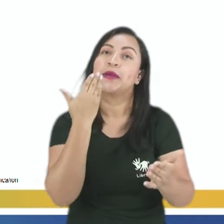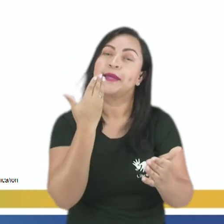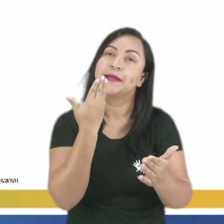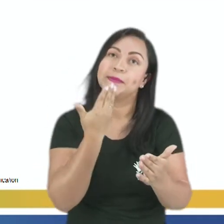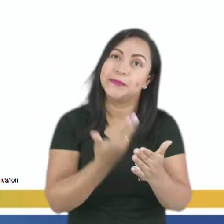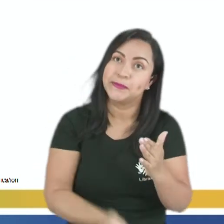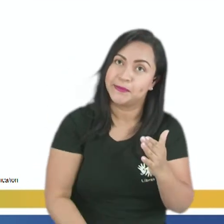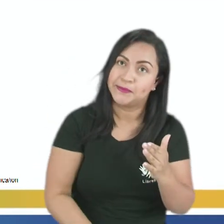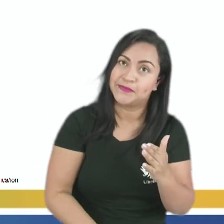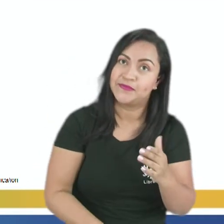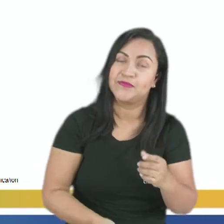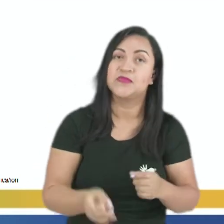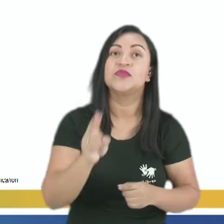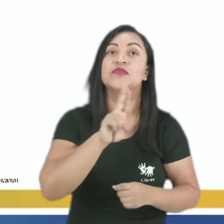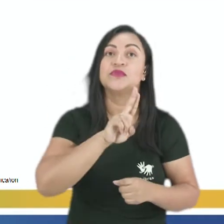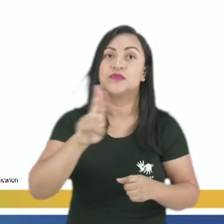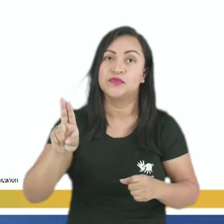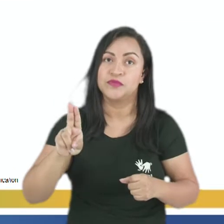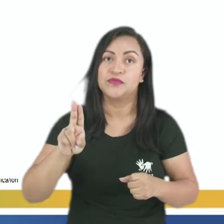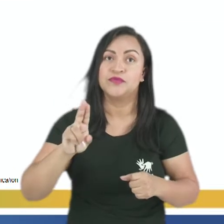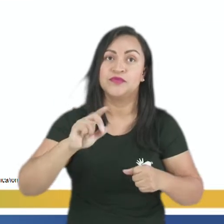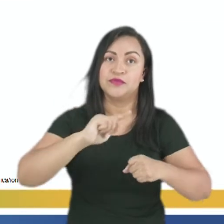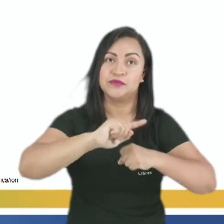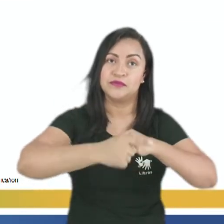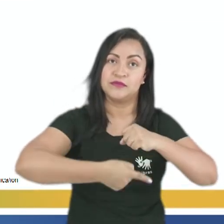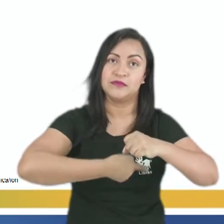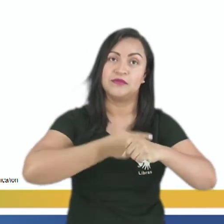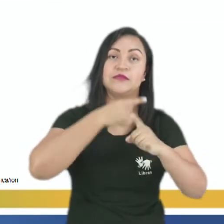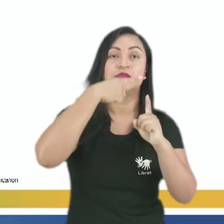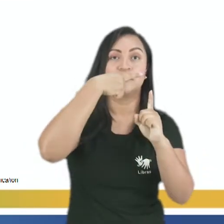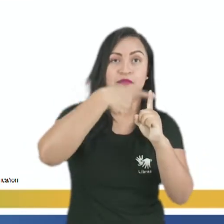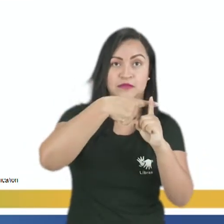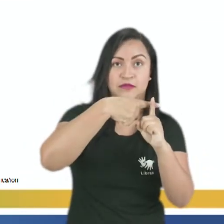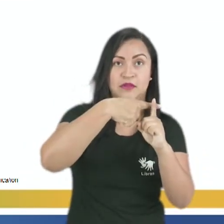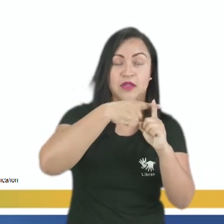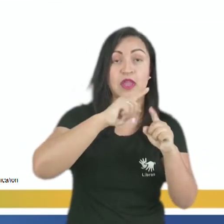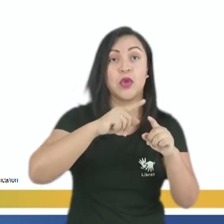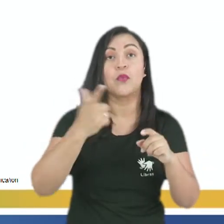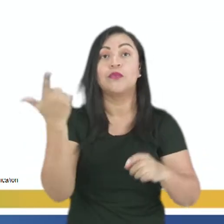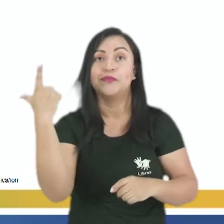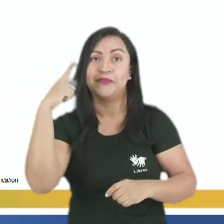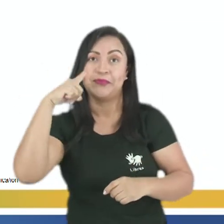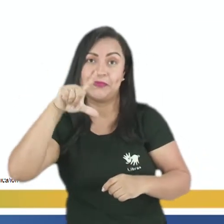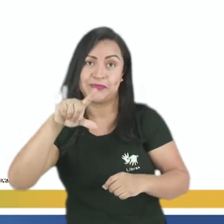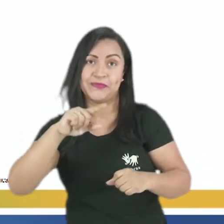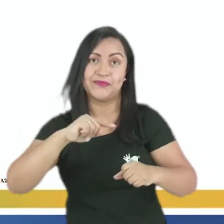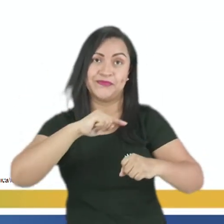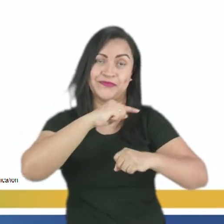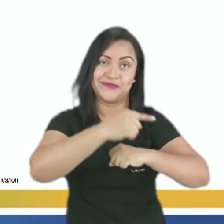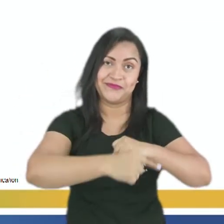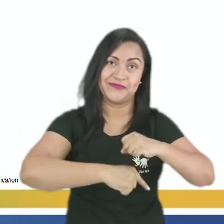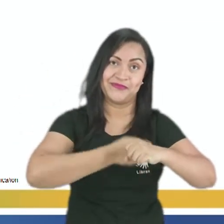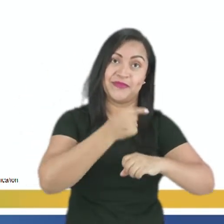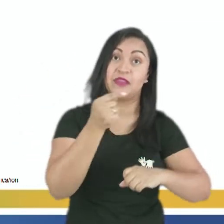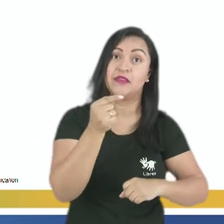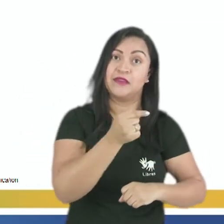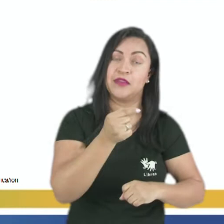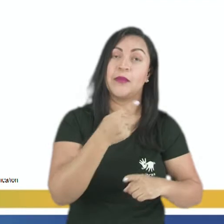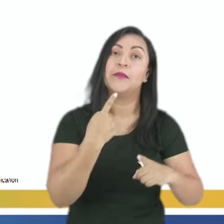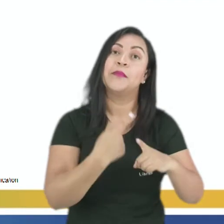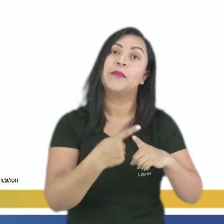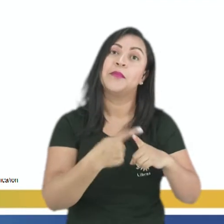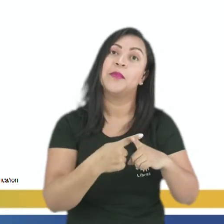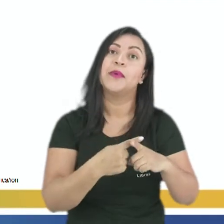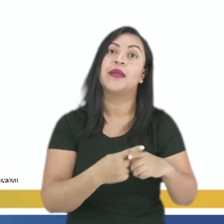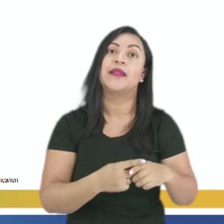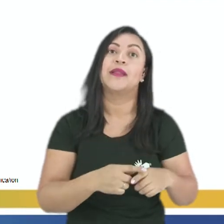elétron, nós chamamos, então, de cátion, e quando ele ganha o elétron, nós chamamos de ânion, porque ele tem uma carga